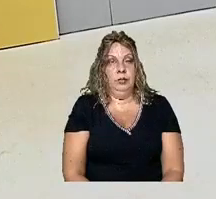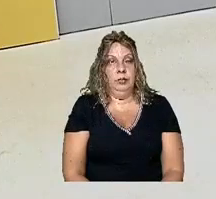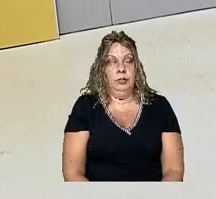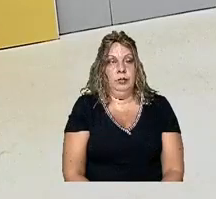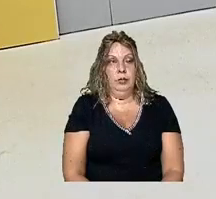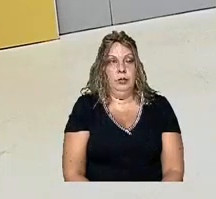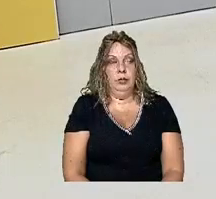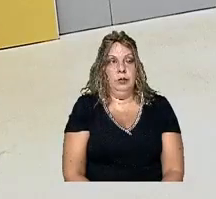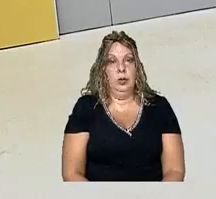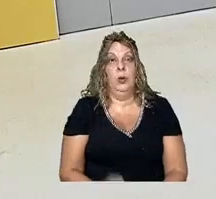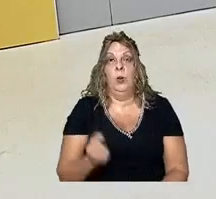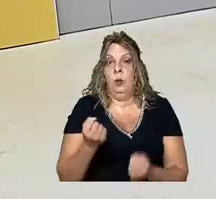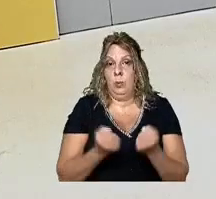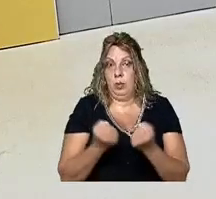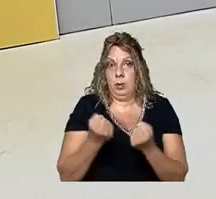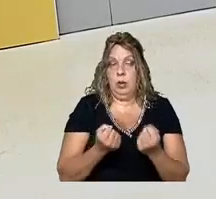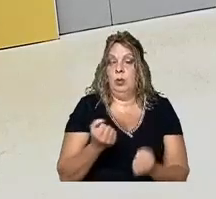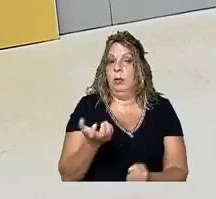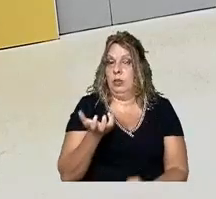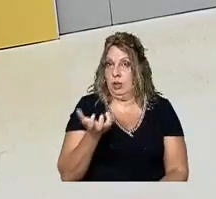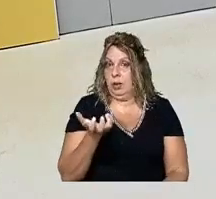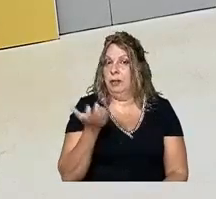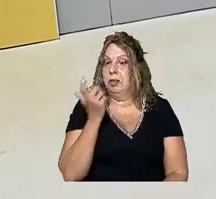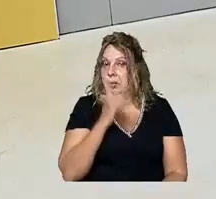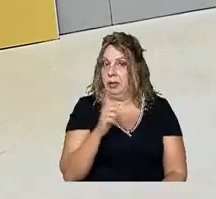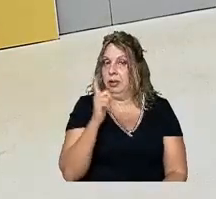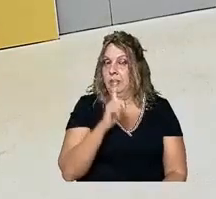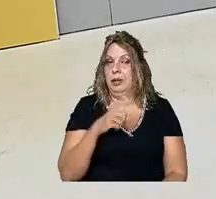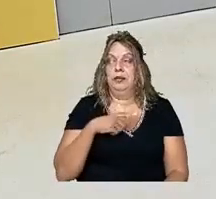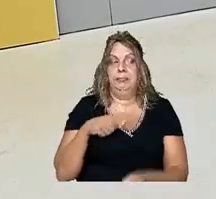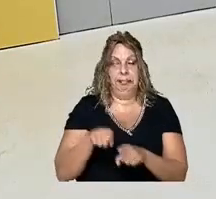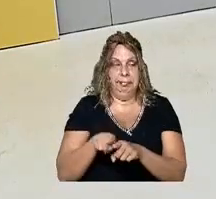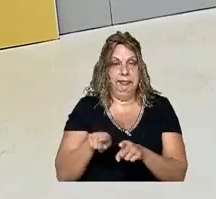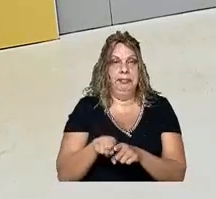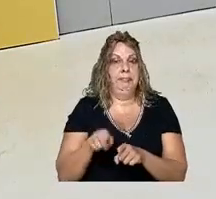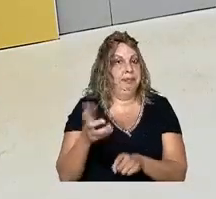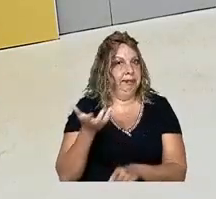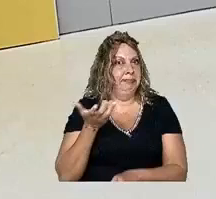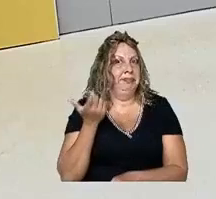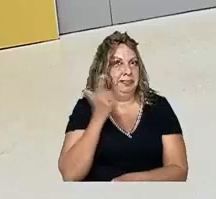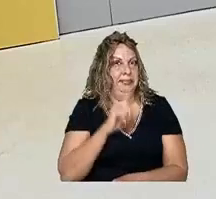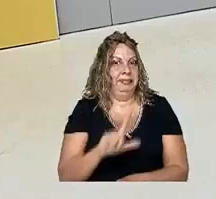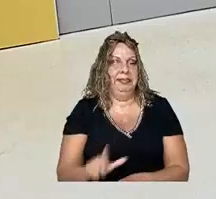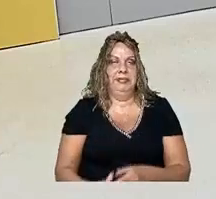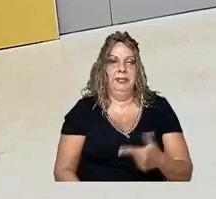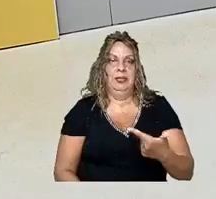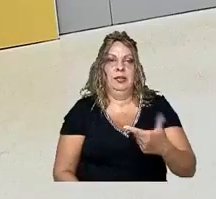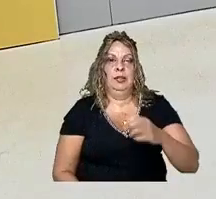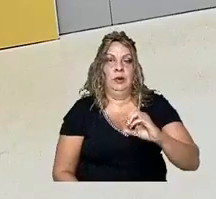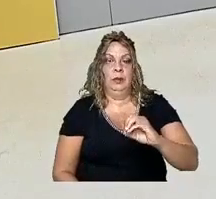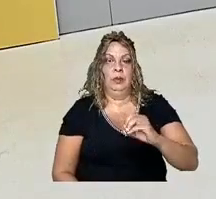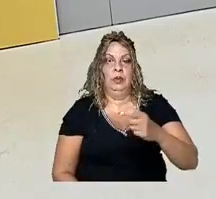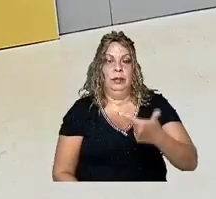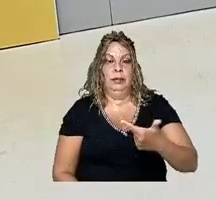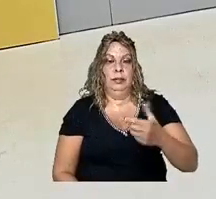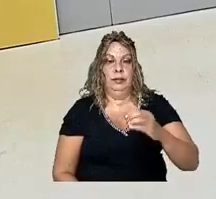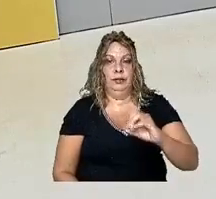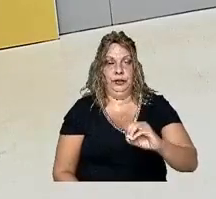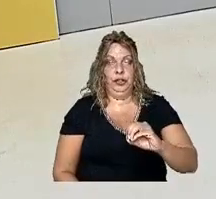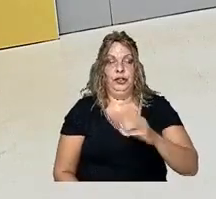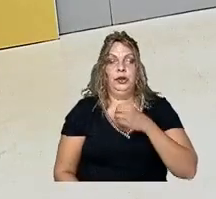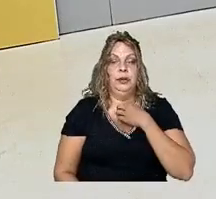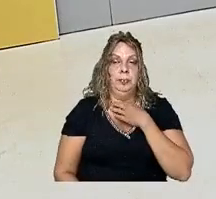Onix, todo mundo quer esse prêmio, eu também. Número 20, minha gente, número 20, alô Vitão em